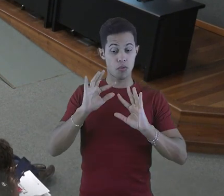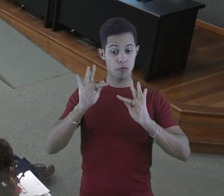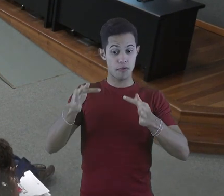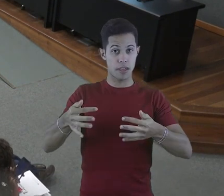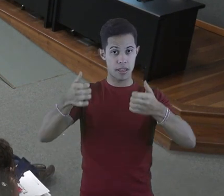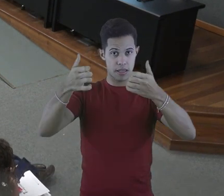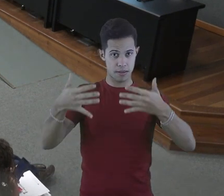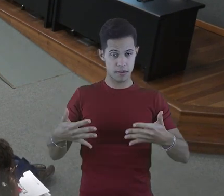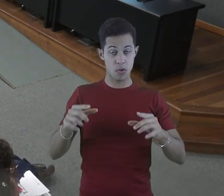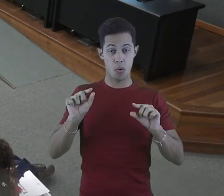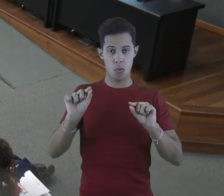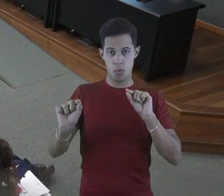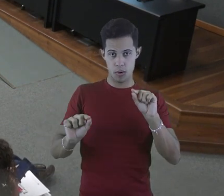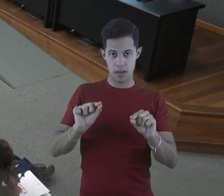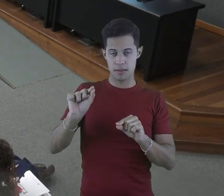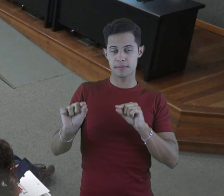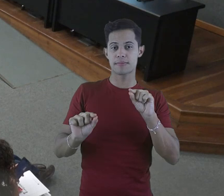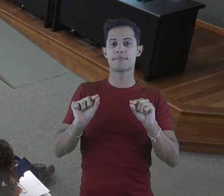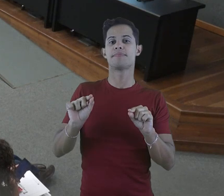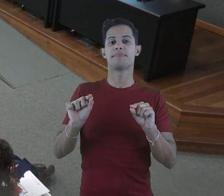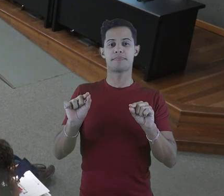diz o seguinte ali no final